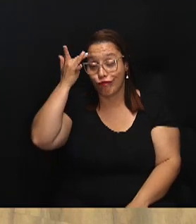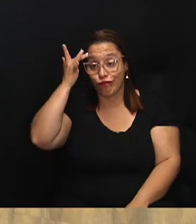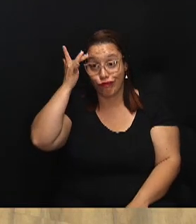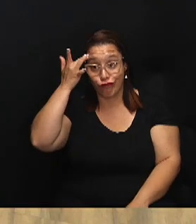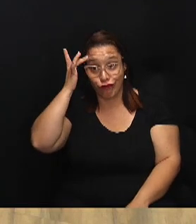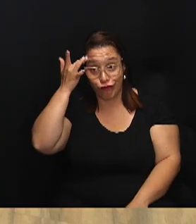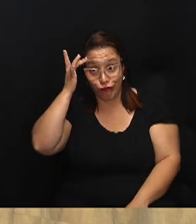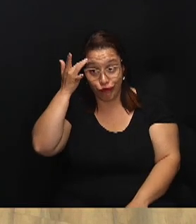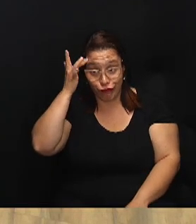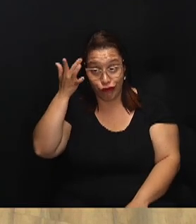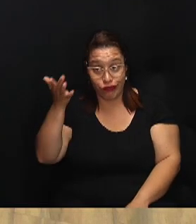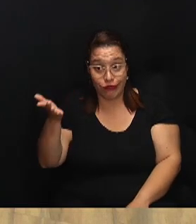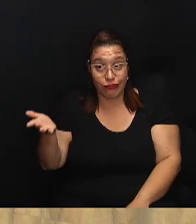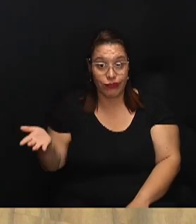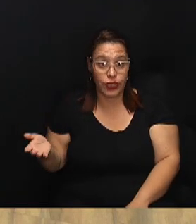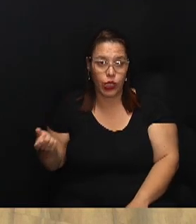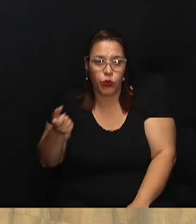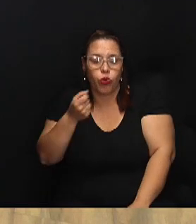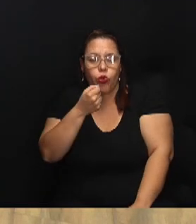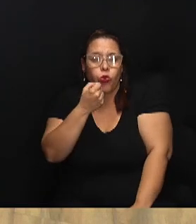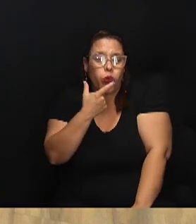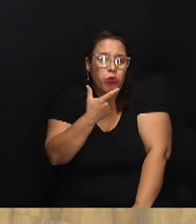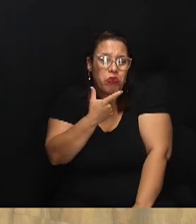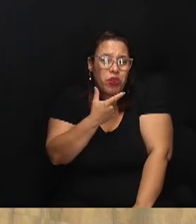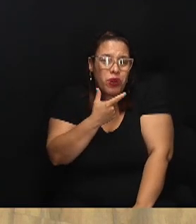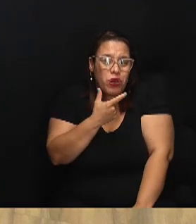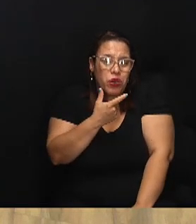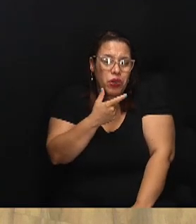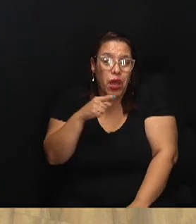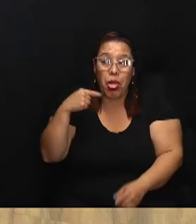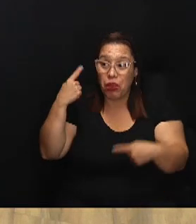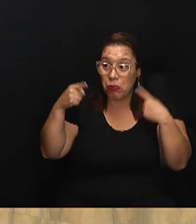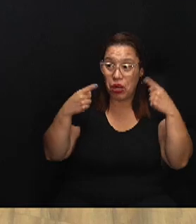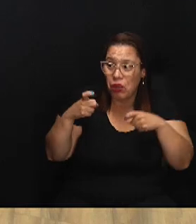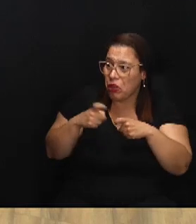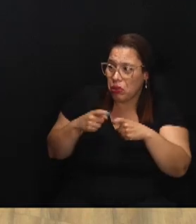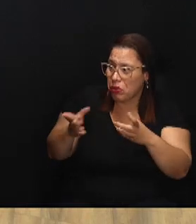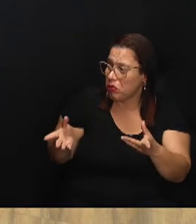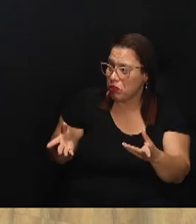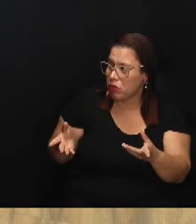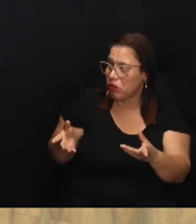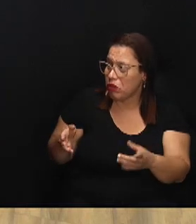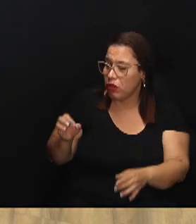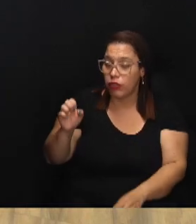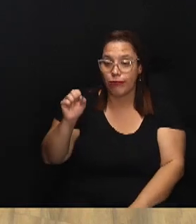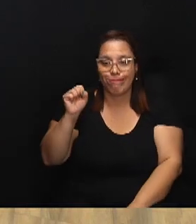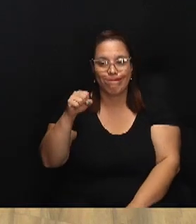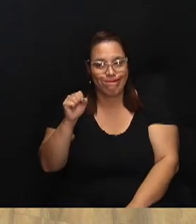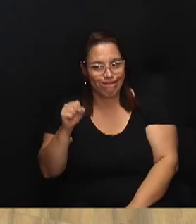aquela ideia de que tomar medicamento é coisa para louco, doutor. Sim.